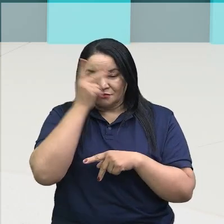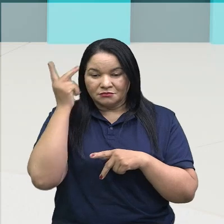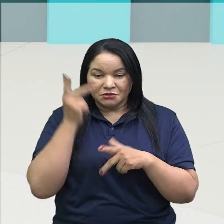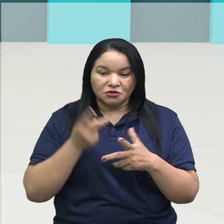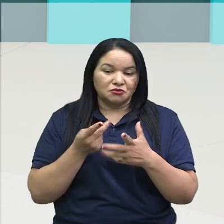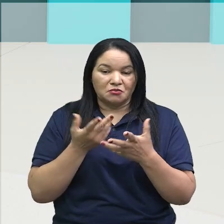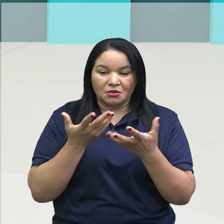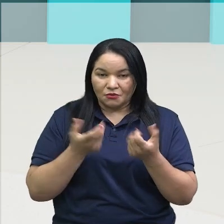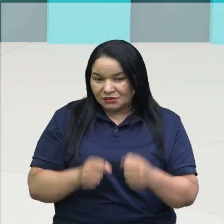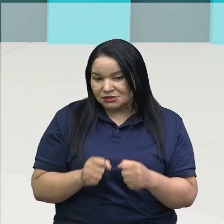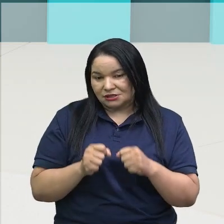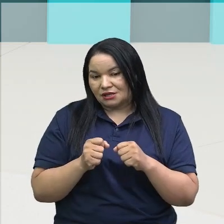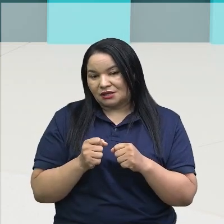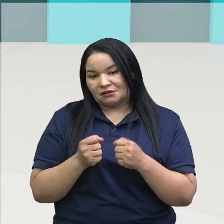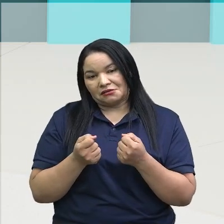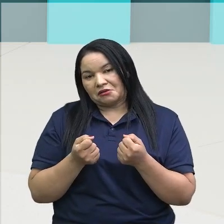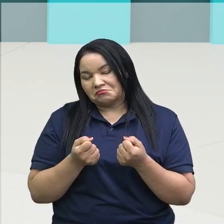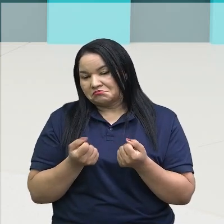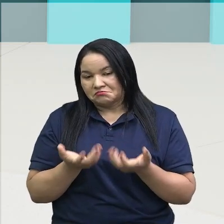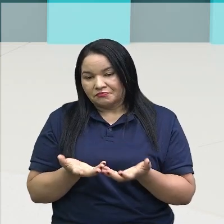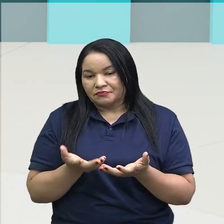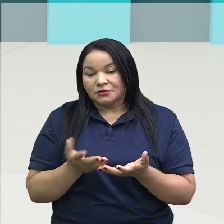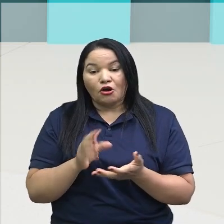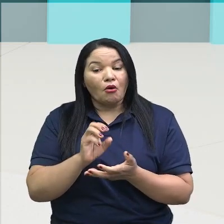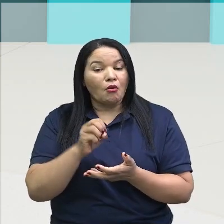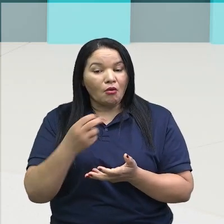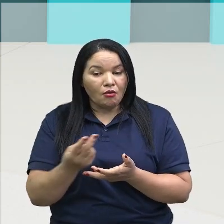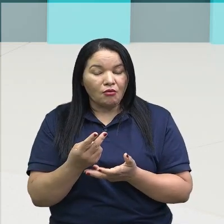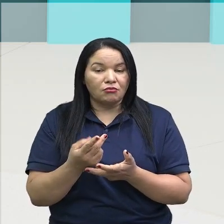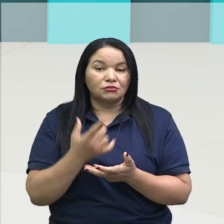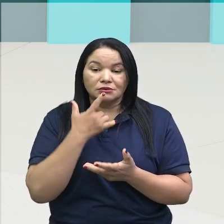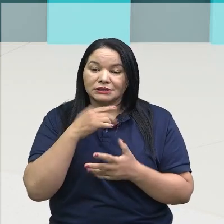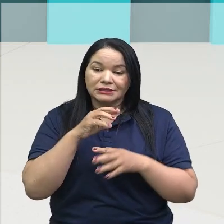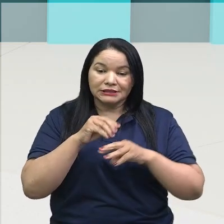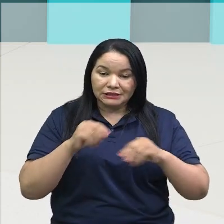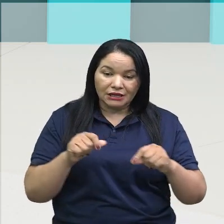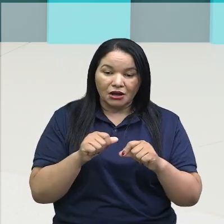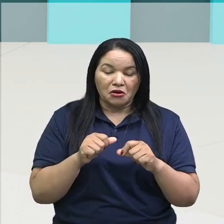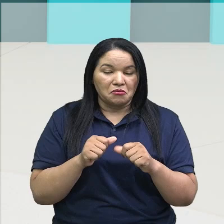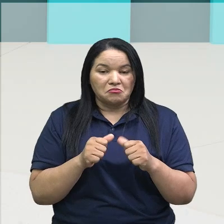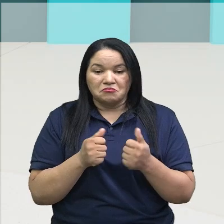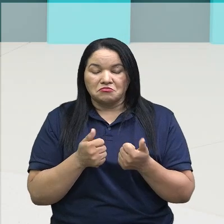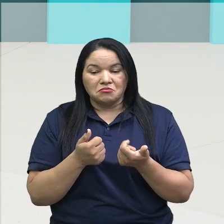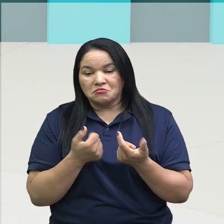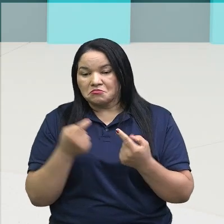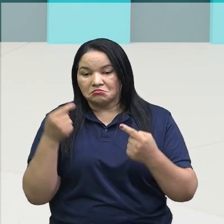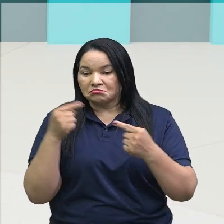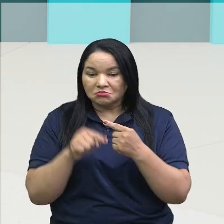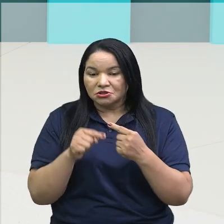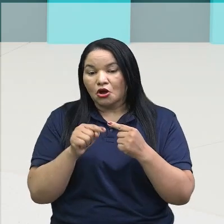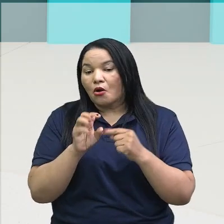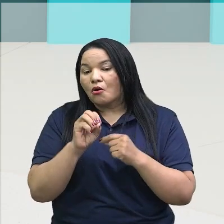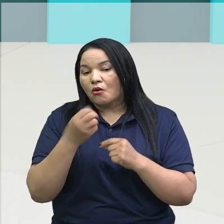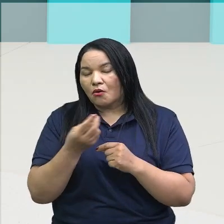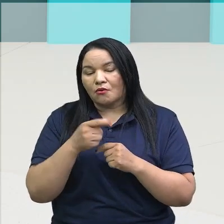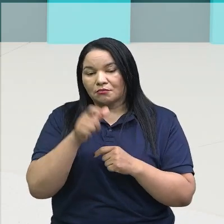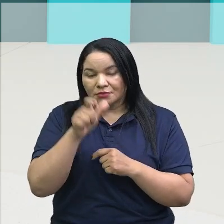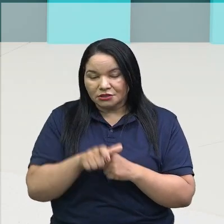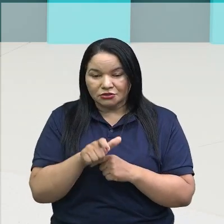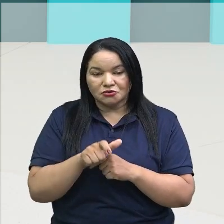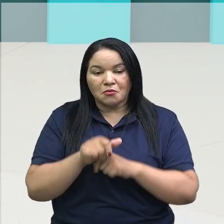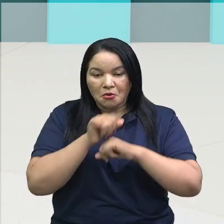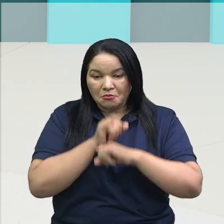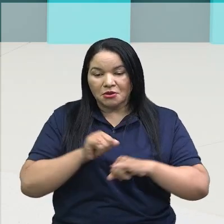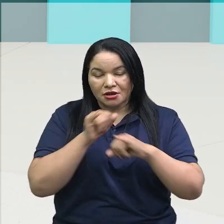salgar, ou é porque o sal não salga e os pregadores não pregam